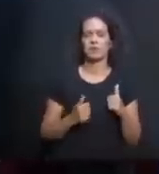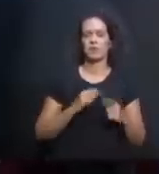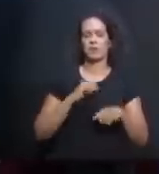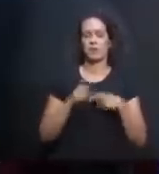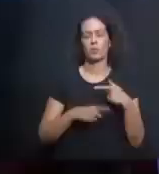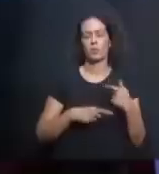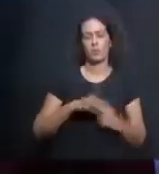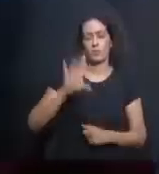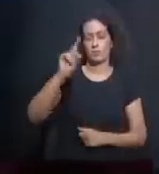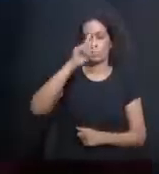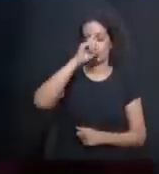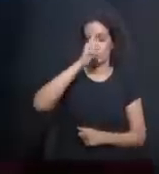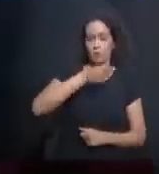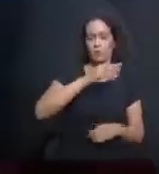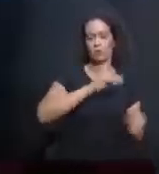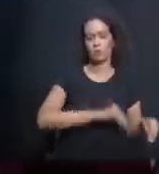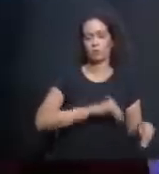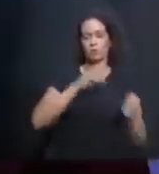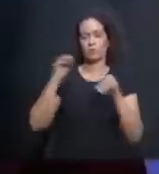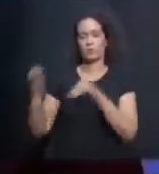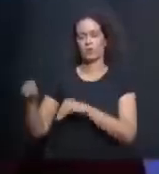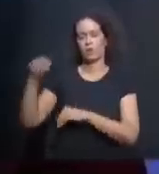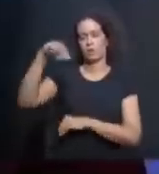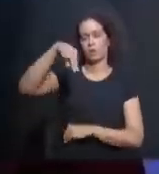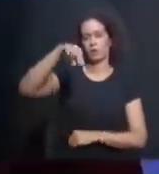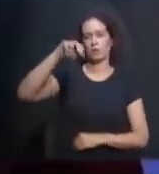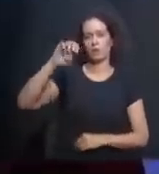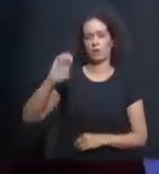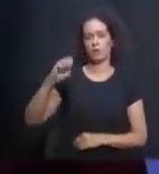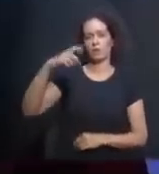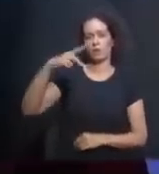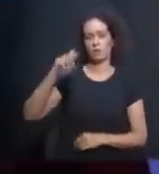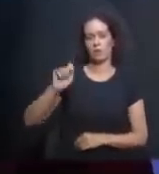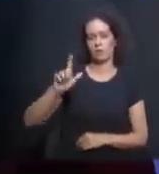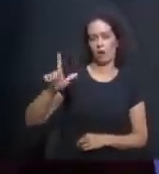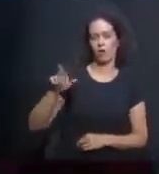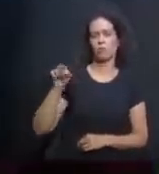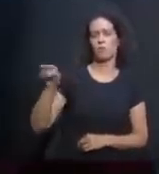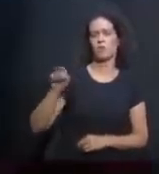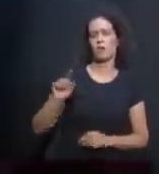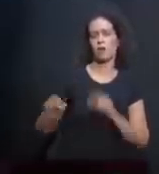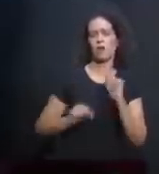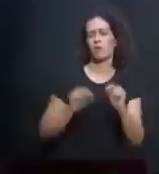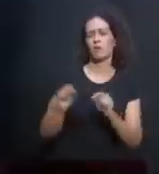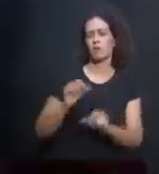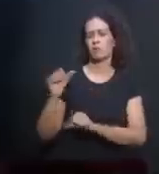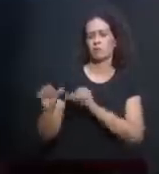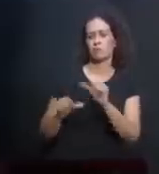do mundo, gente, 10 horas de fuso horário daqui. E você sabe o que, ele virou lá? Um evangelista.